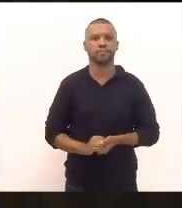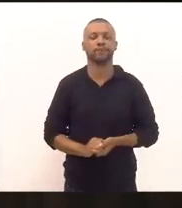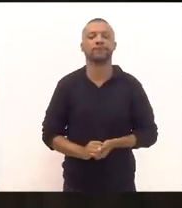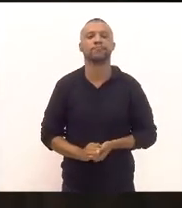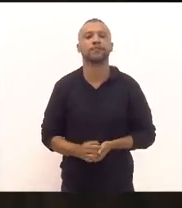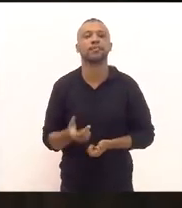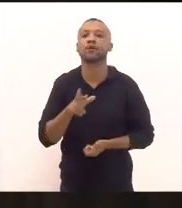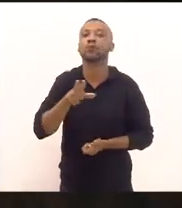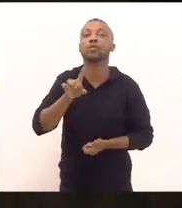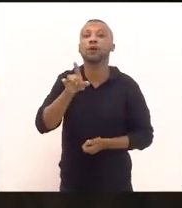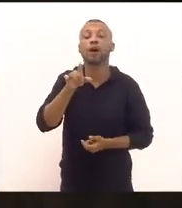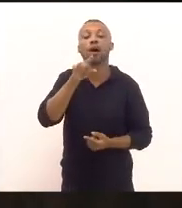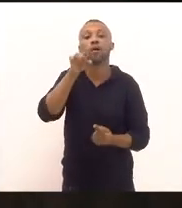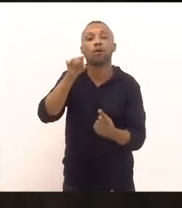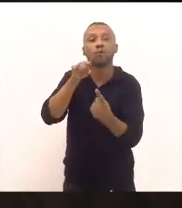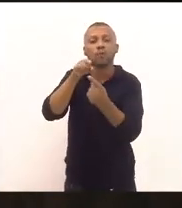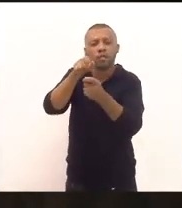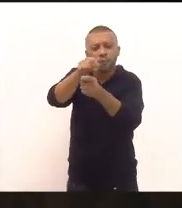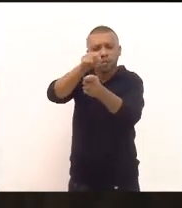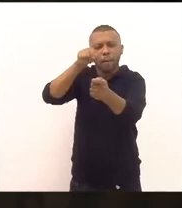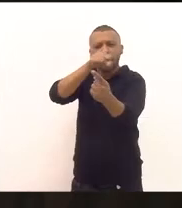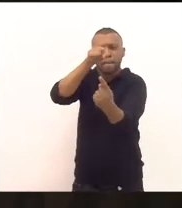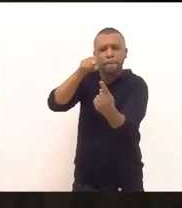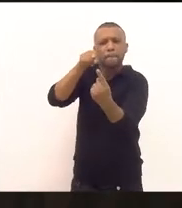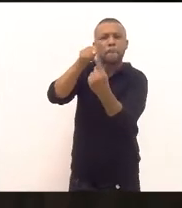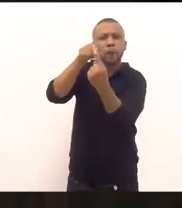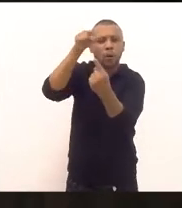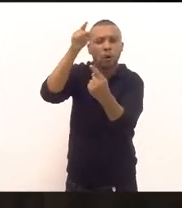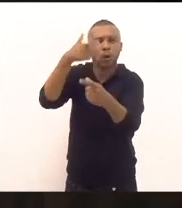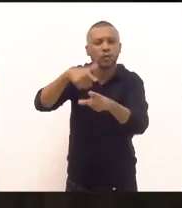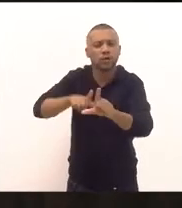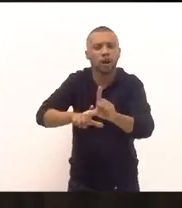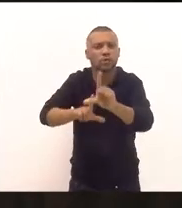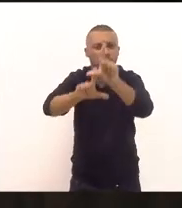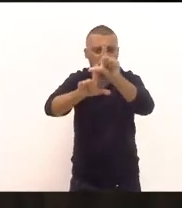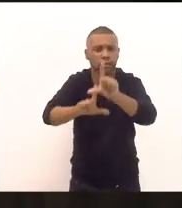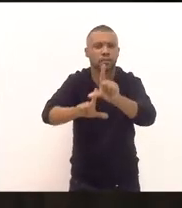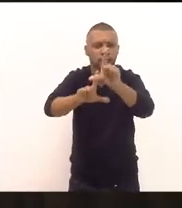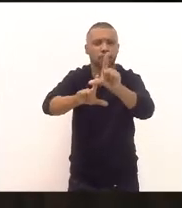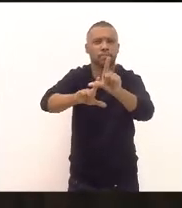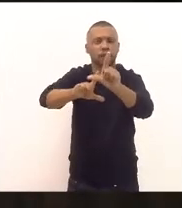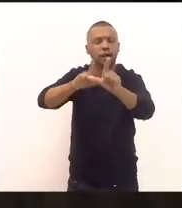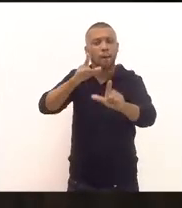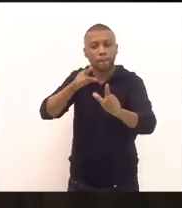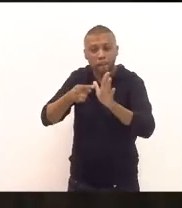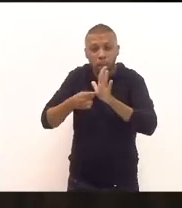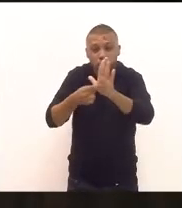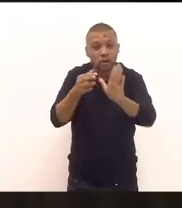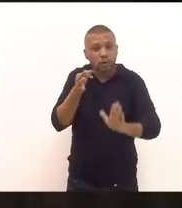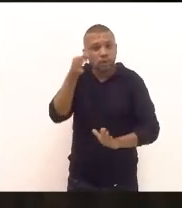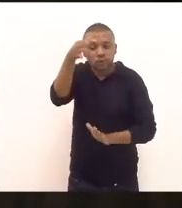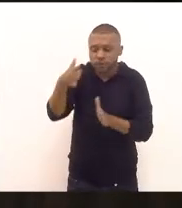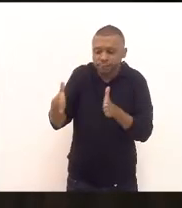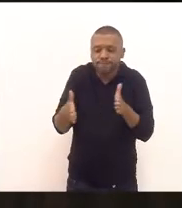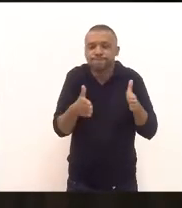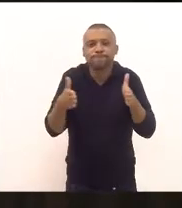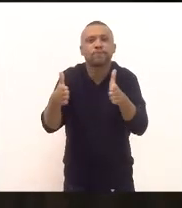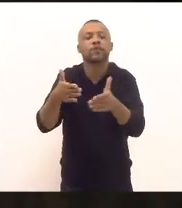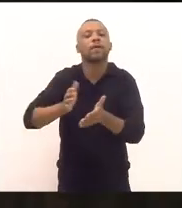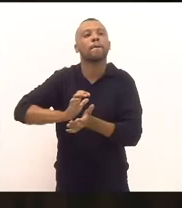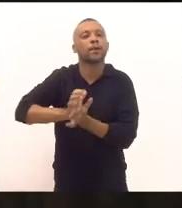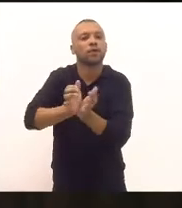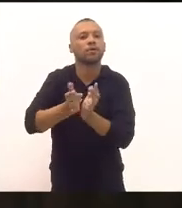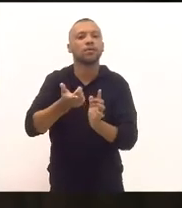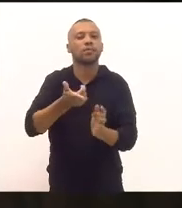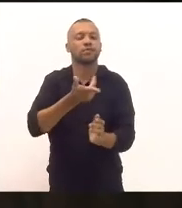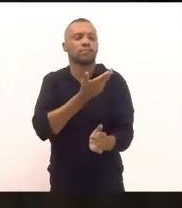só assertividade da Flecha de Oxossi para apontar um futuro em que o racismo eo